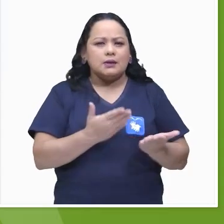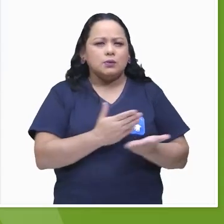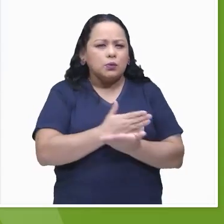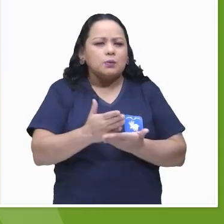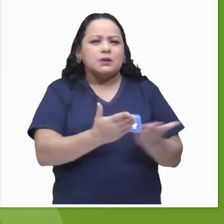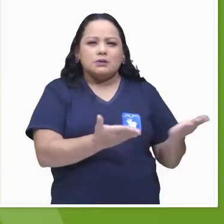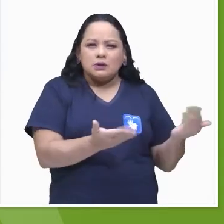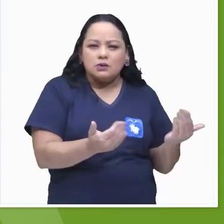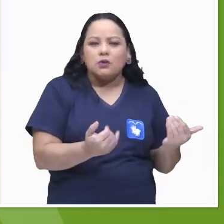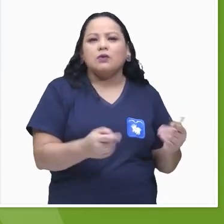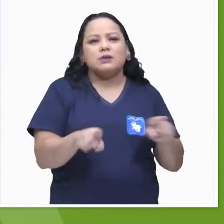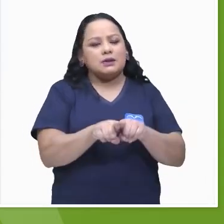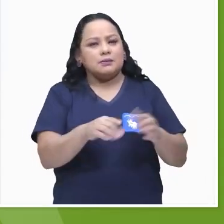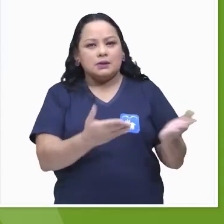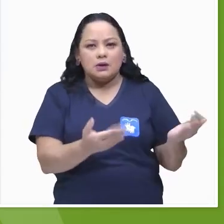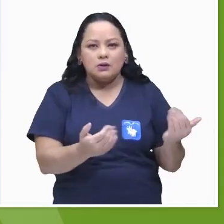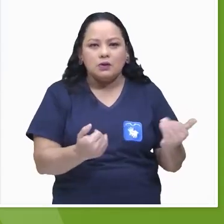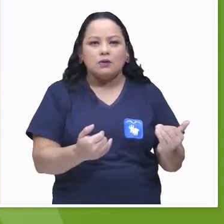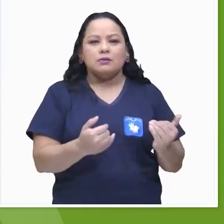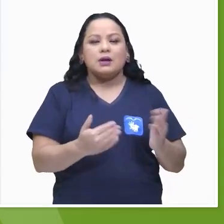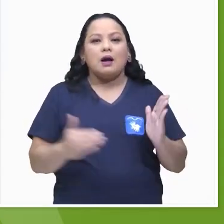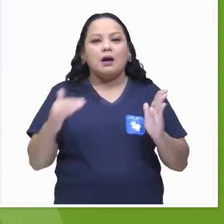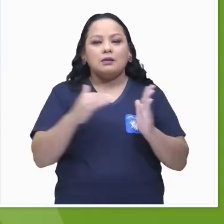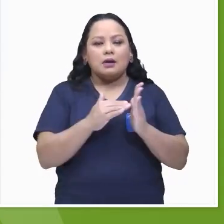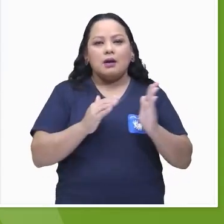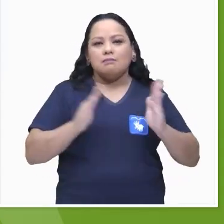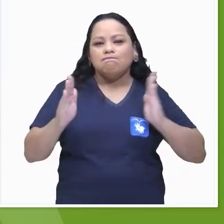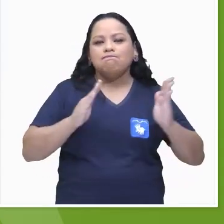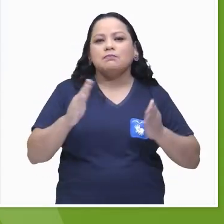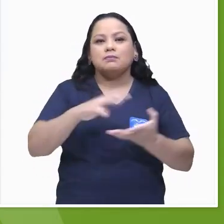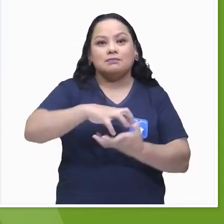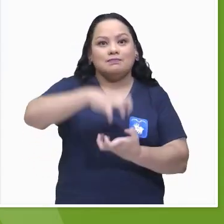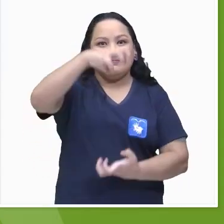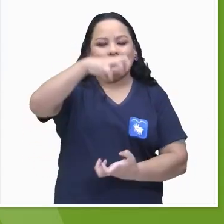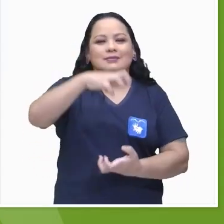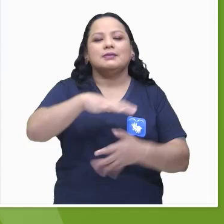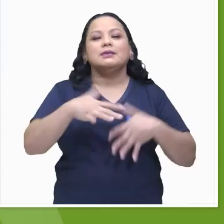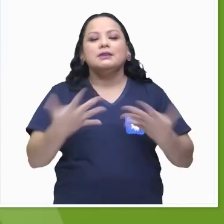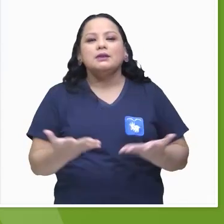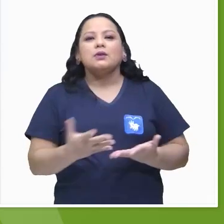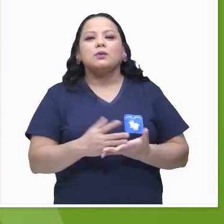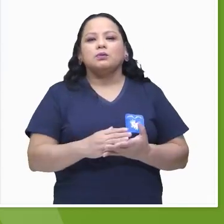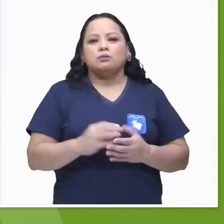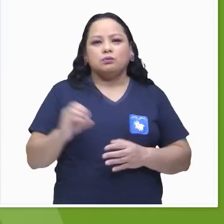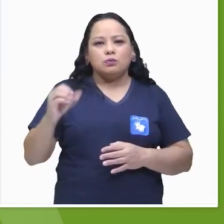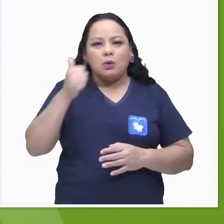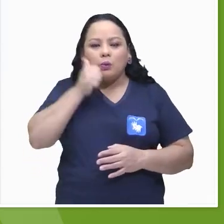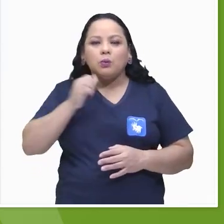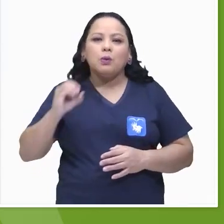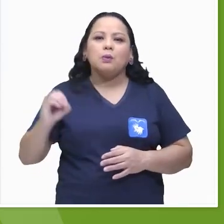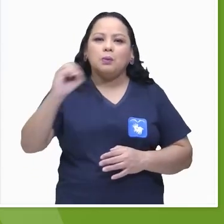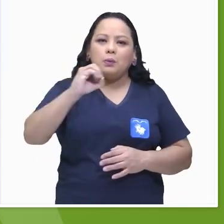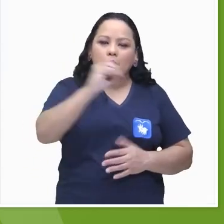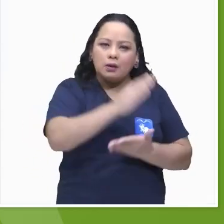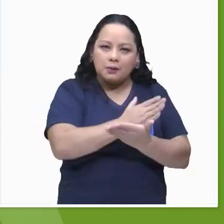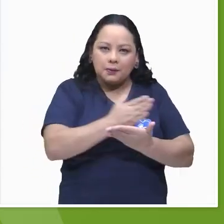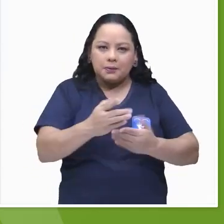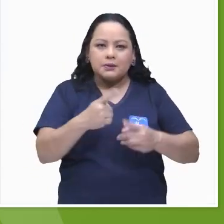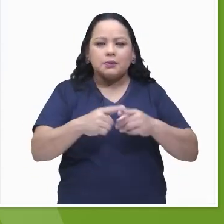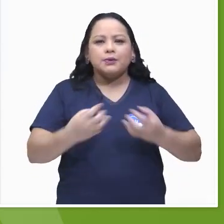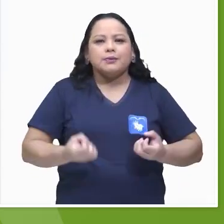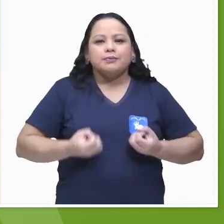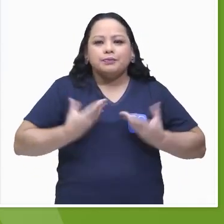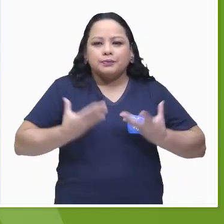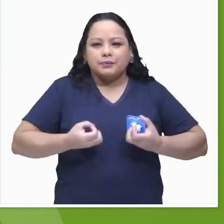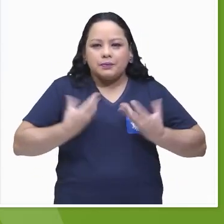a adolescência, né, até chegar à fase adulta, tá? Então, a ovulação, ela se inicia por conta dos